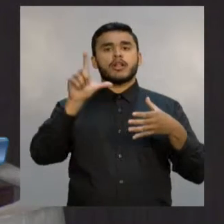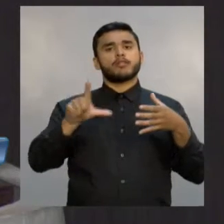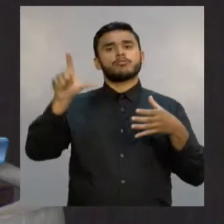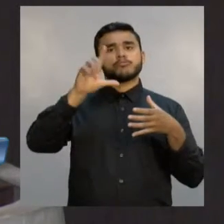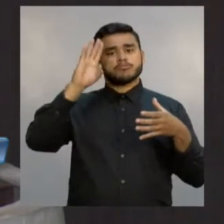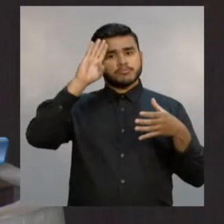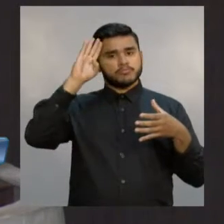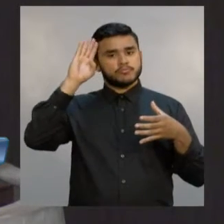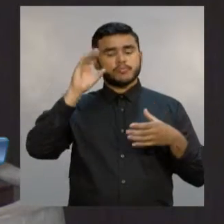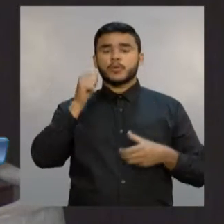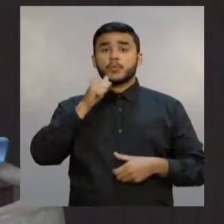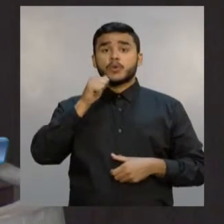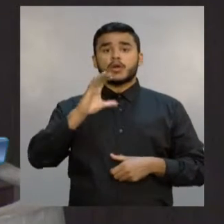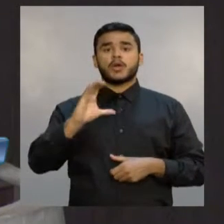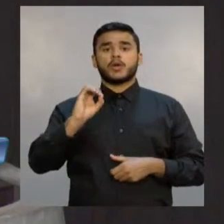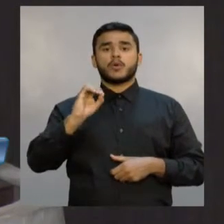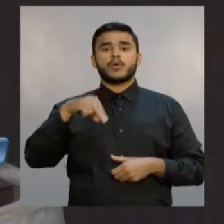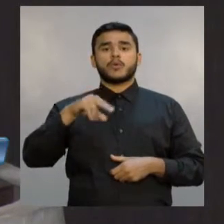a Conceição Evaristo.